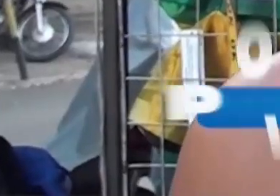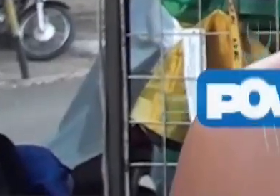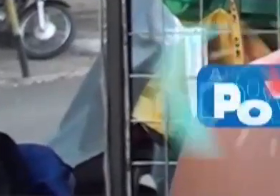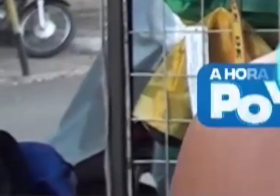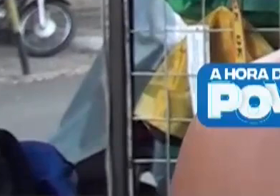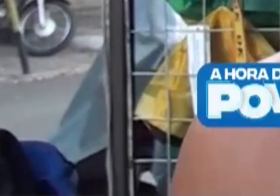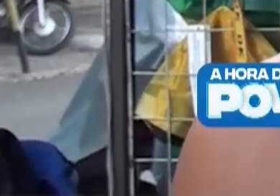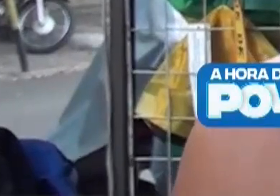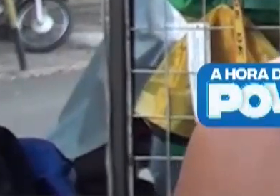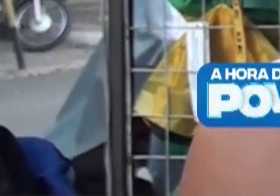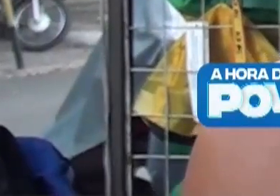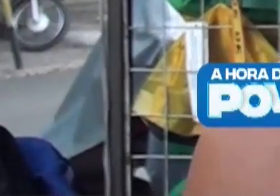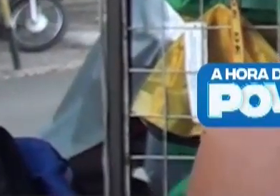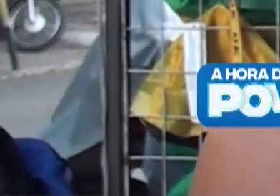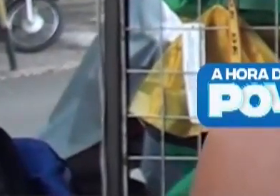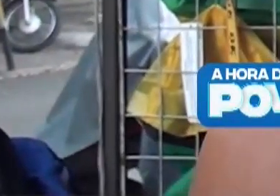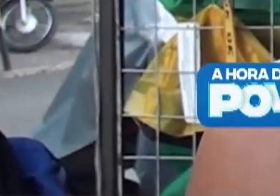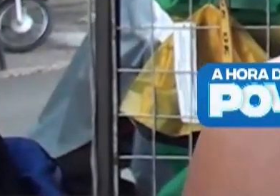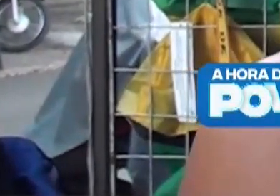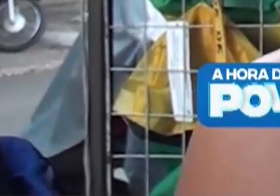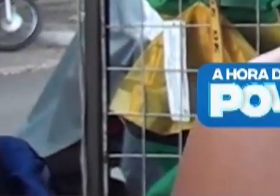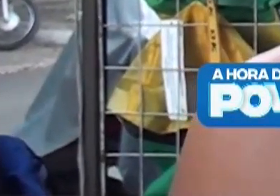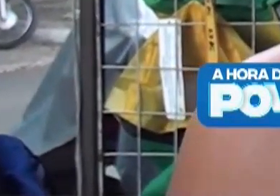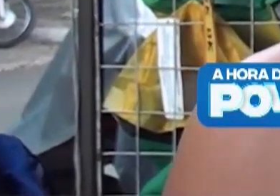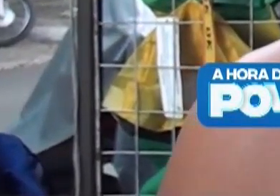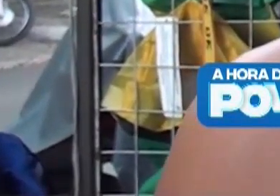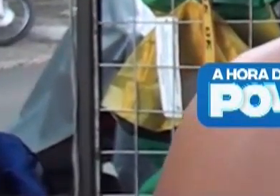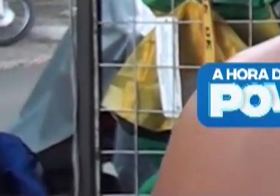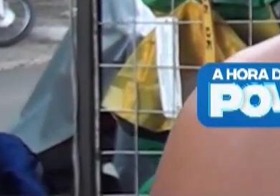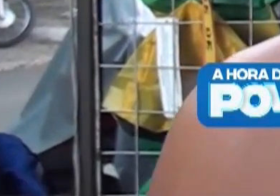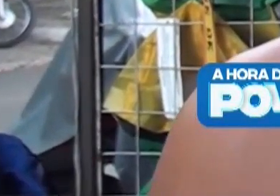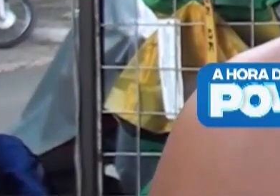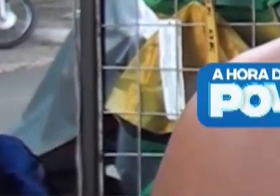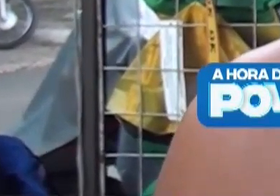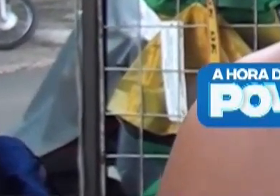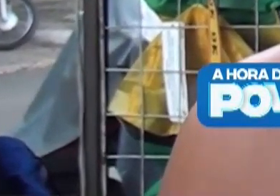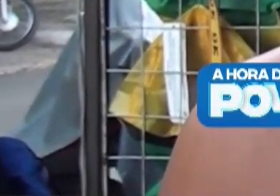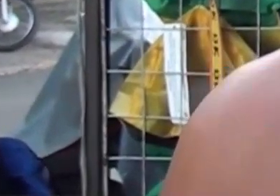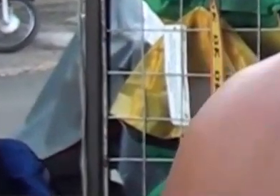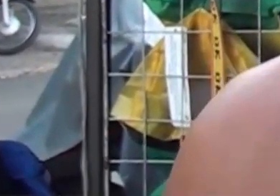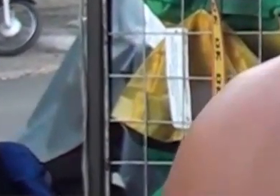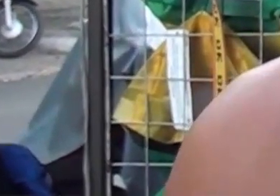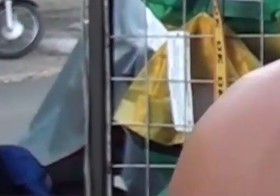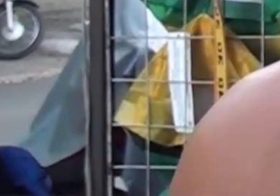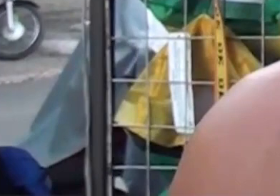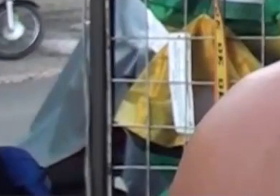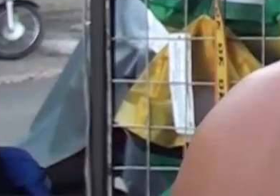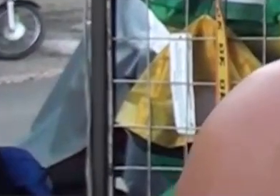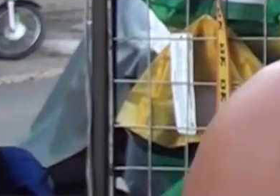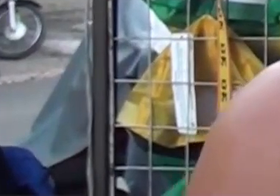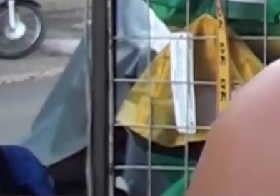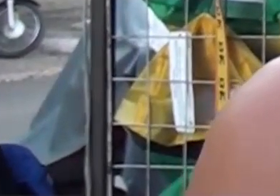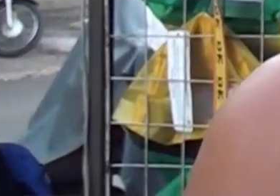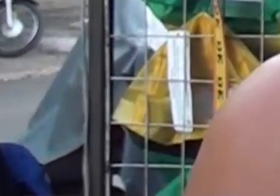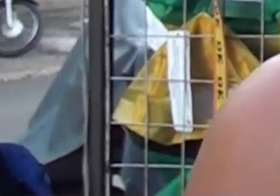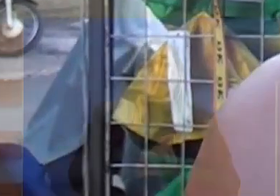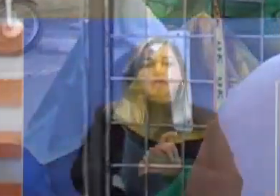Boa tarde, prefeito. Eu sou o Naldo Chaves e eu gostaria de saber se você tem alguma previsão para a entrega do shopping dos